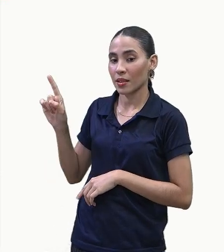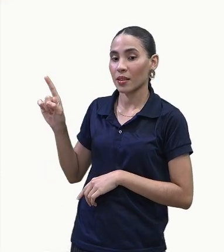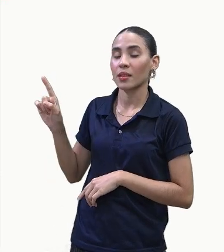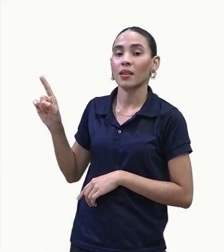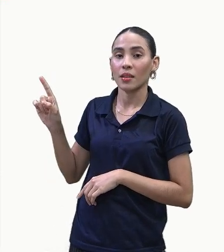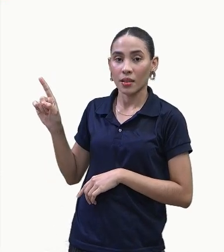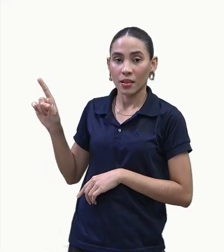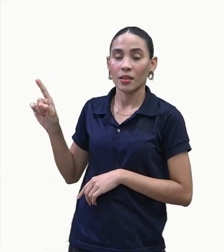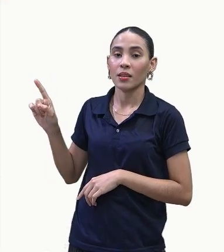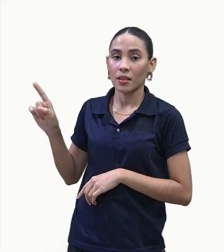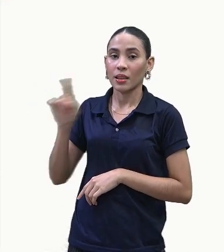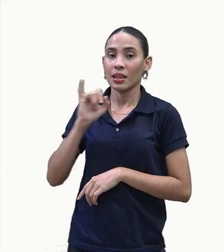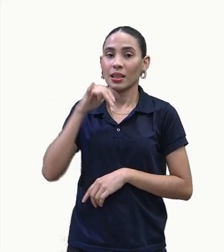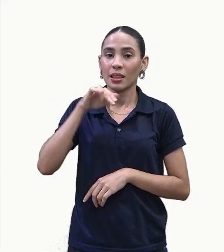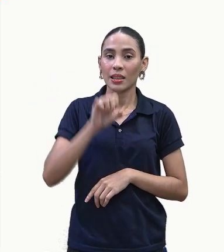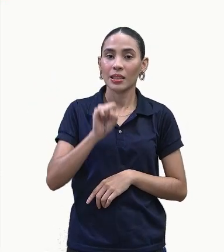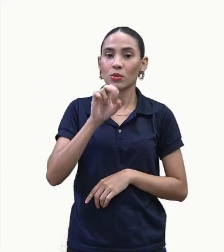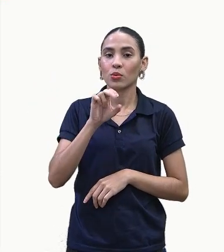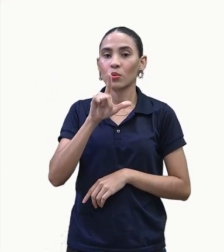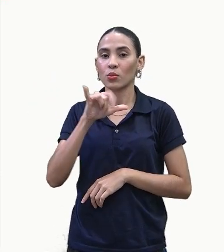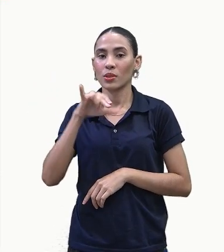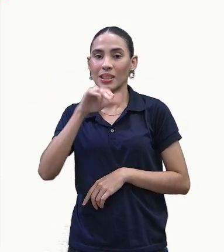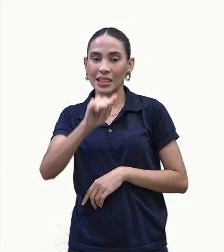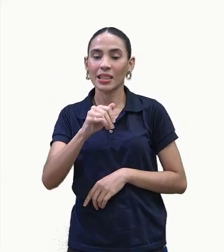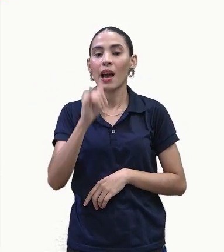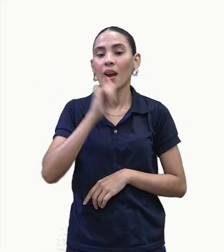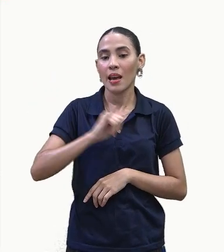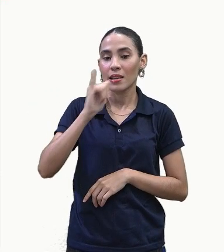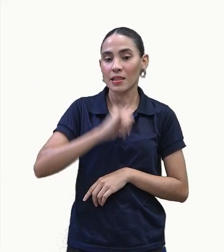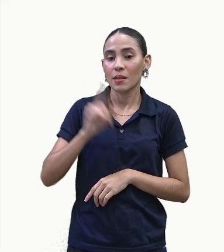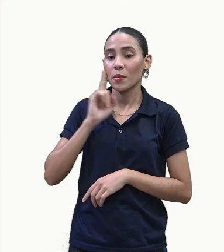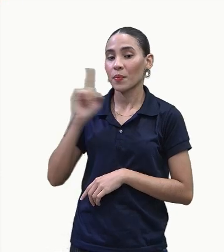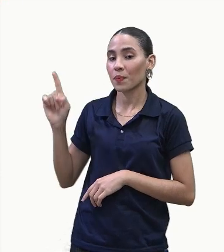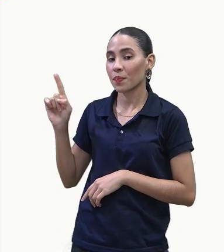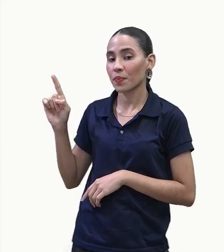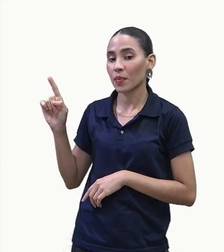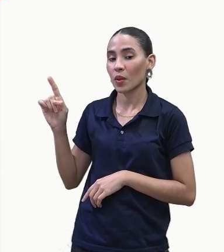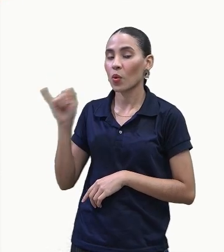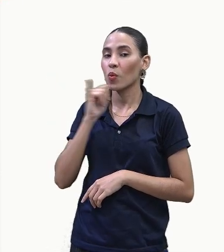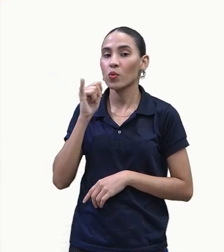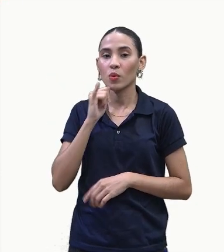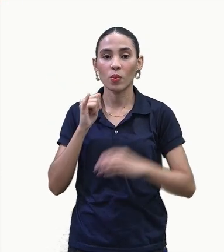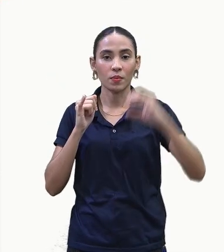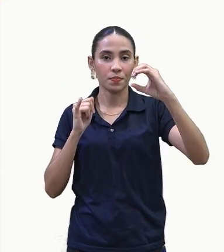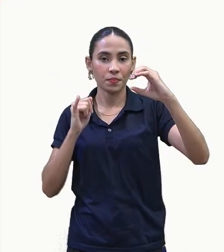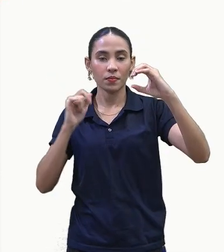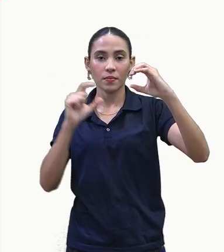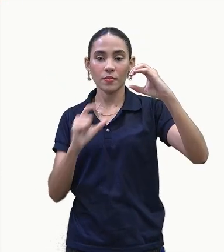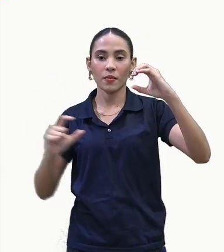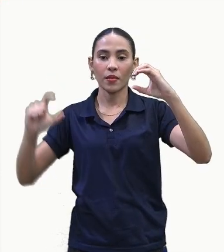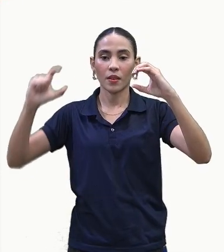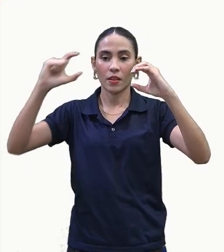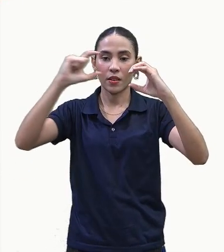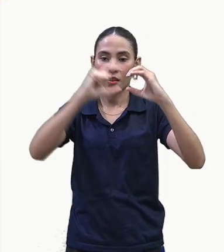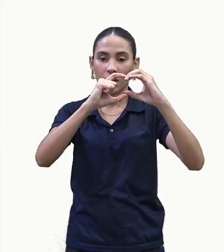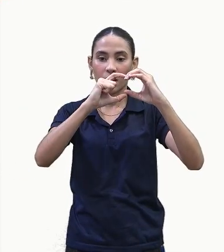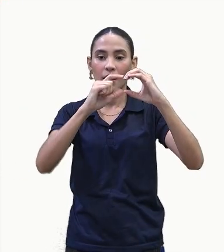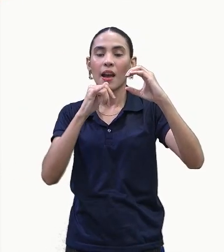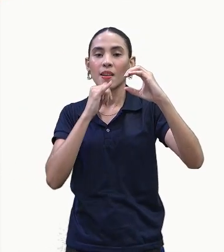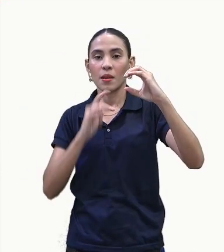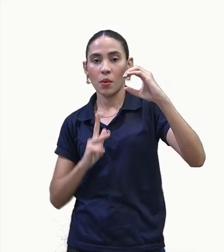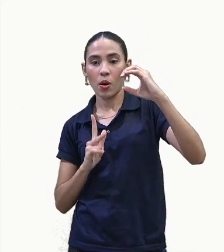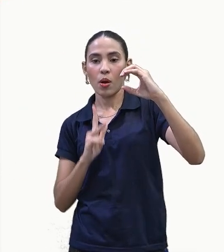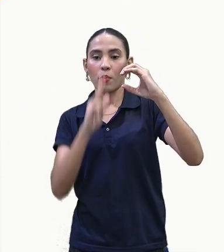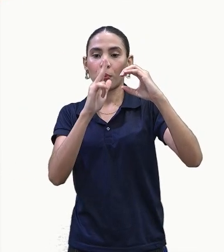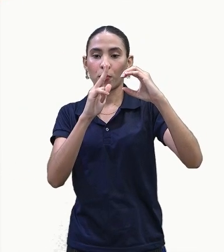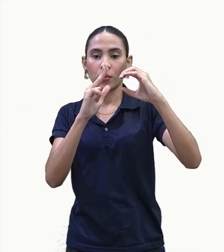exemplificando a produção de insulina. Vejam só aqui onde a gente utilizou essa enzima de restrição para fazer o corte no